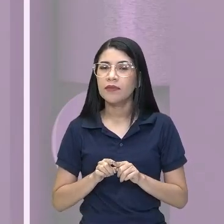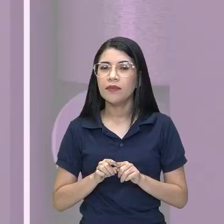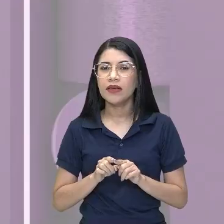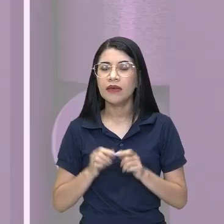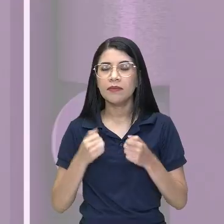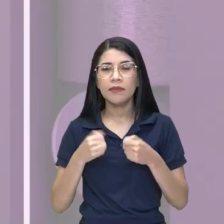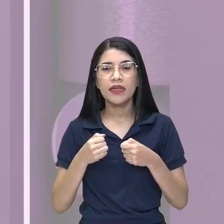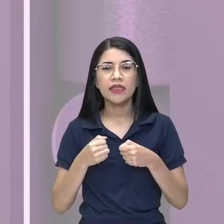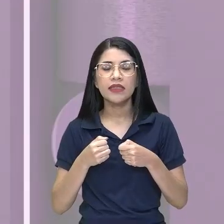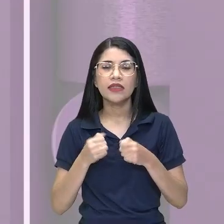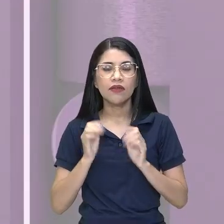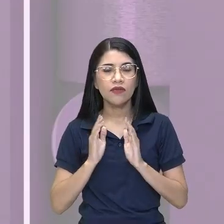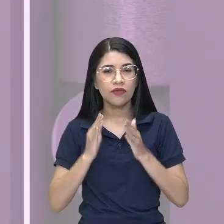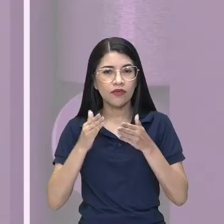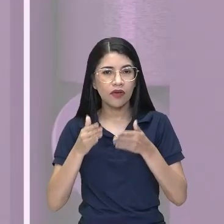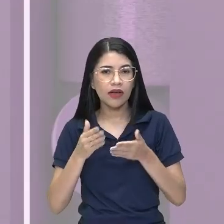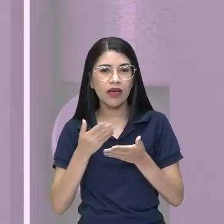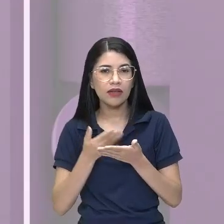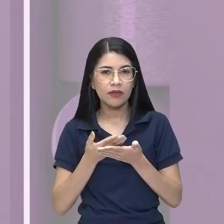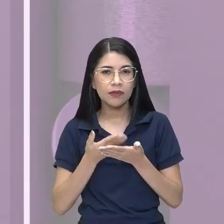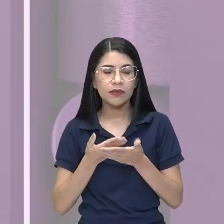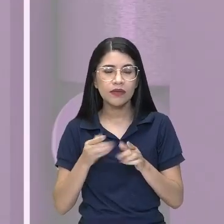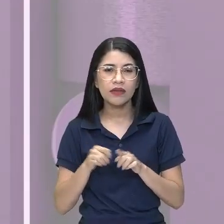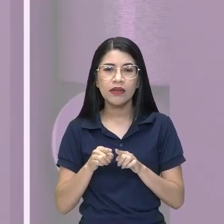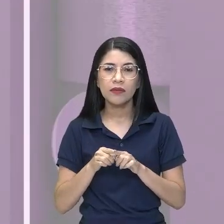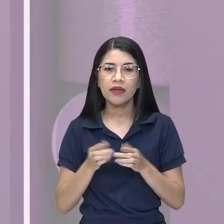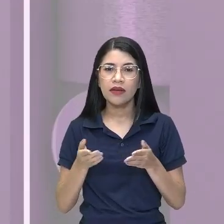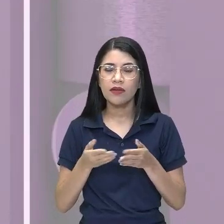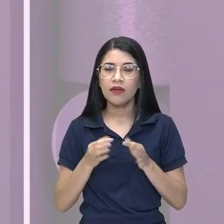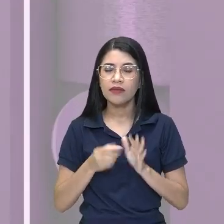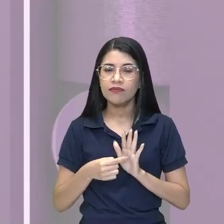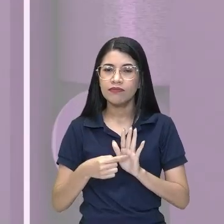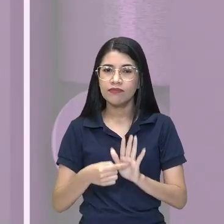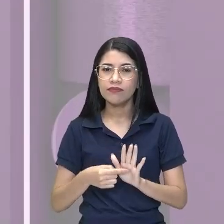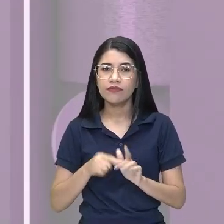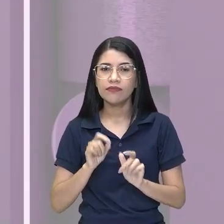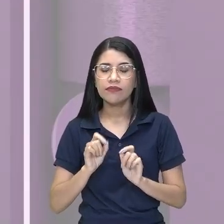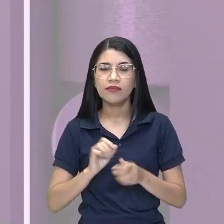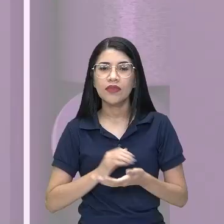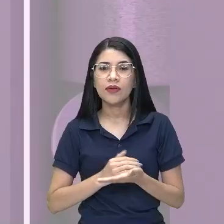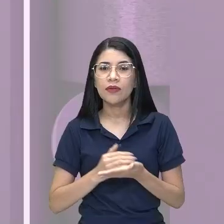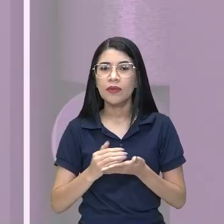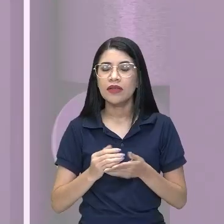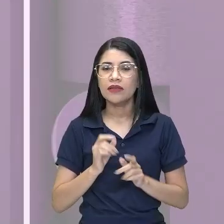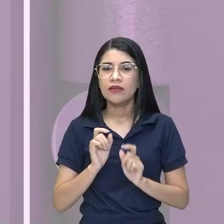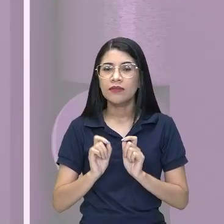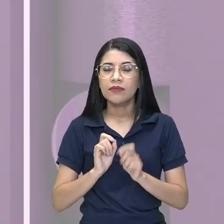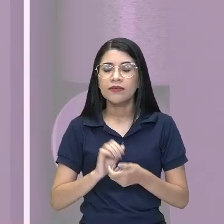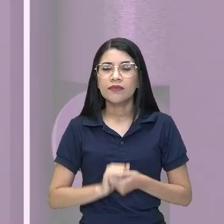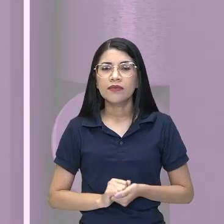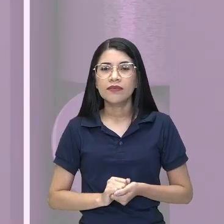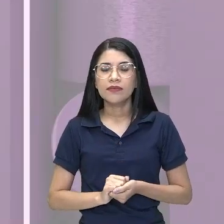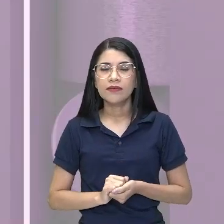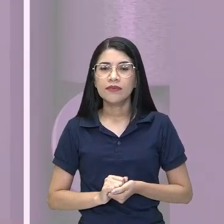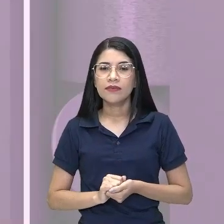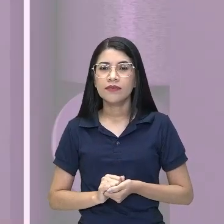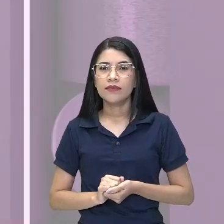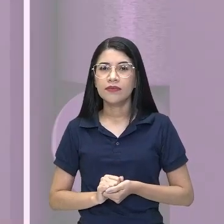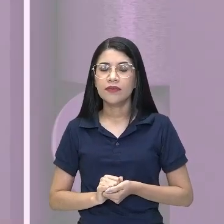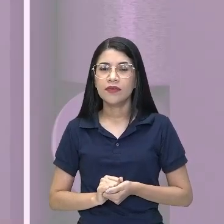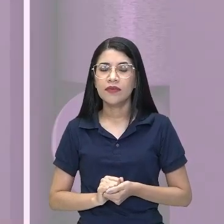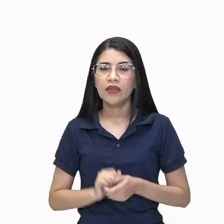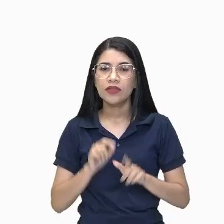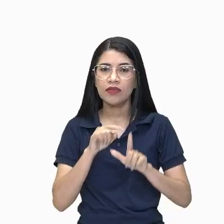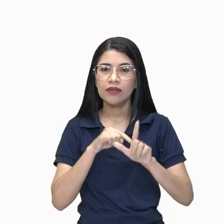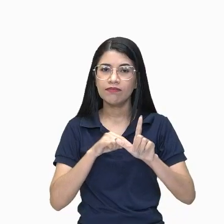precisa dedicar um pouco mais de atenção, e é isso que nós vamos fazer a partir de agora, iniciando por quem? Iniciando aí pelo nosso eixo